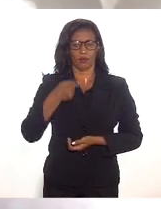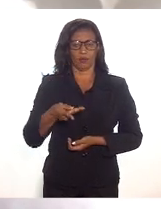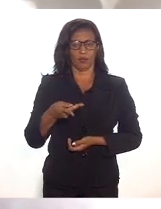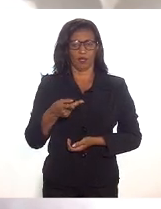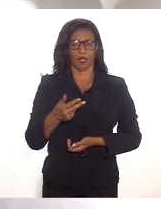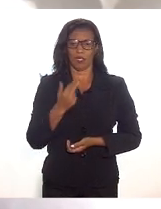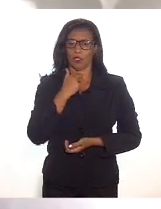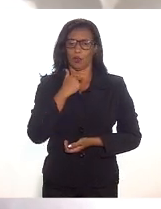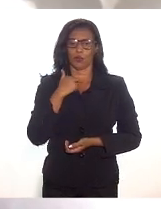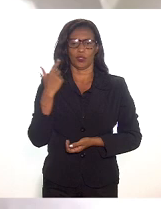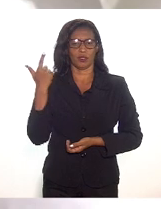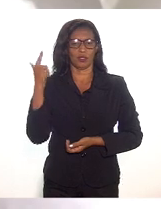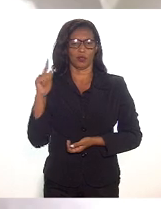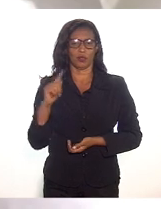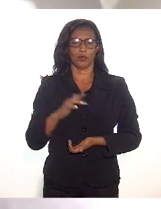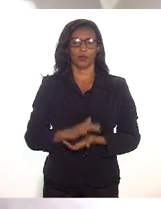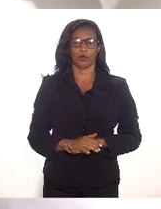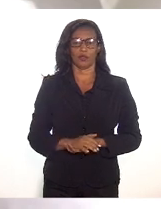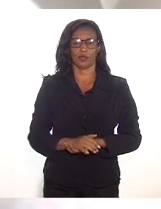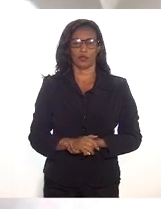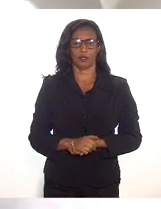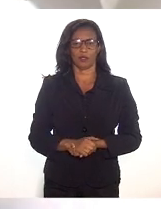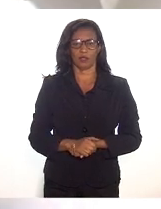ser outra a não ser